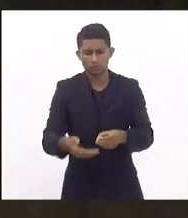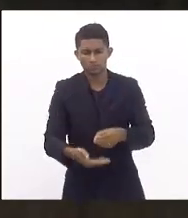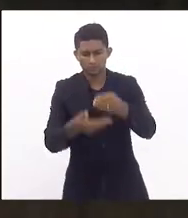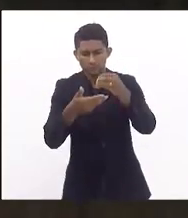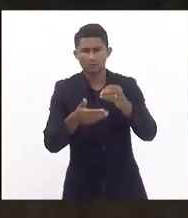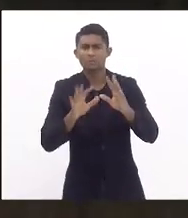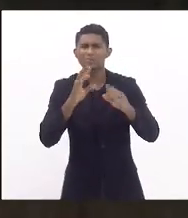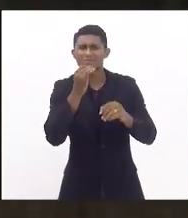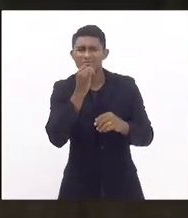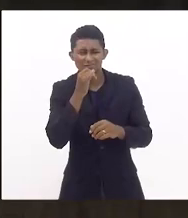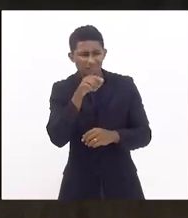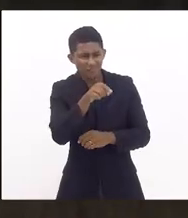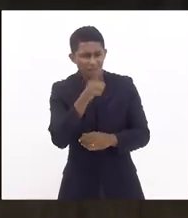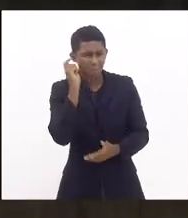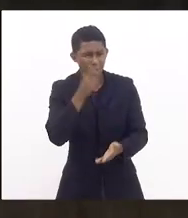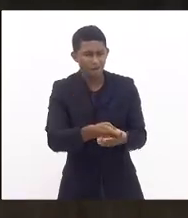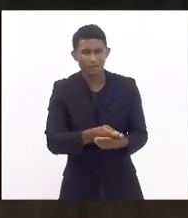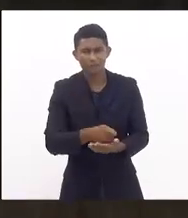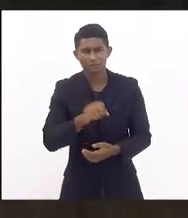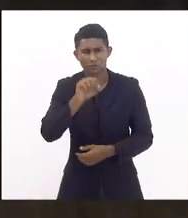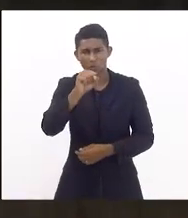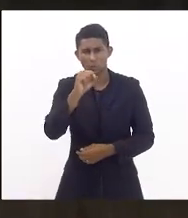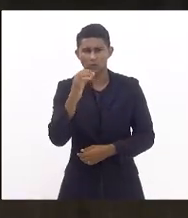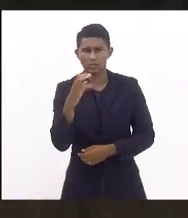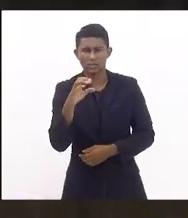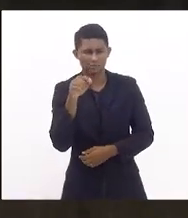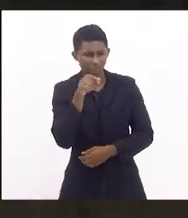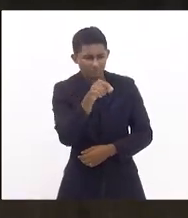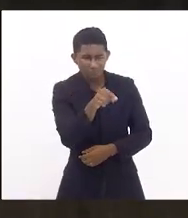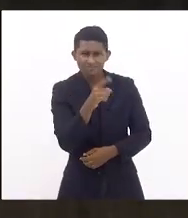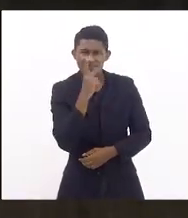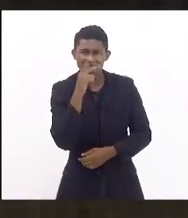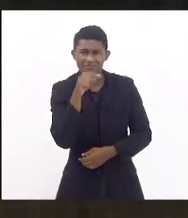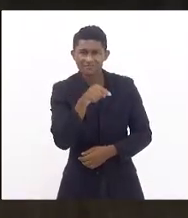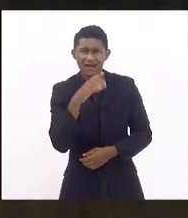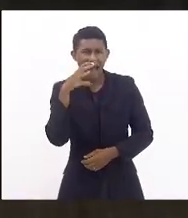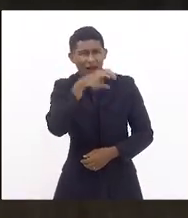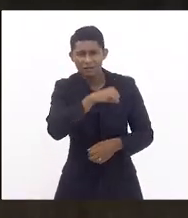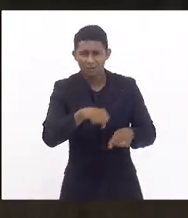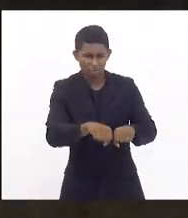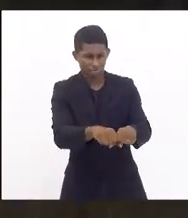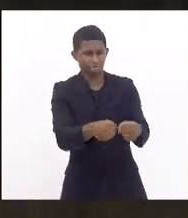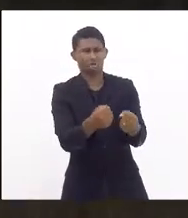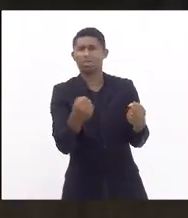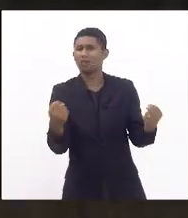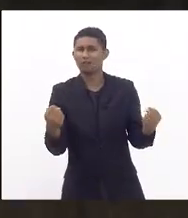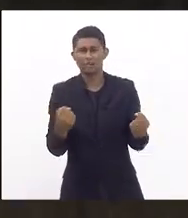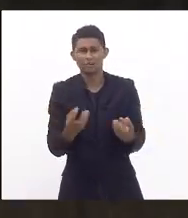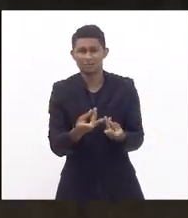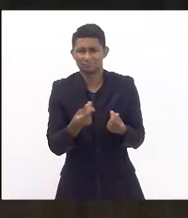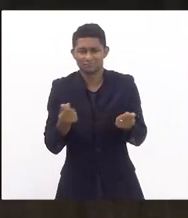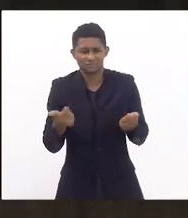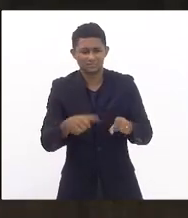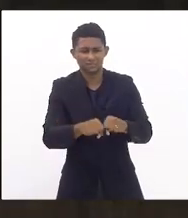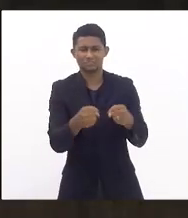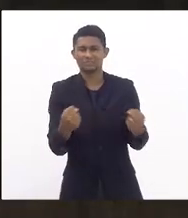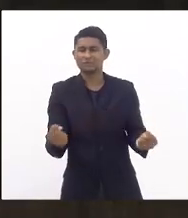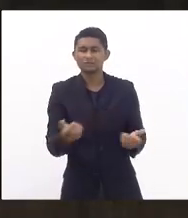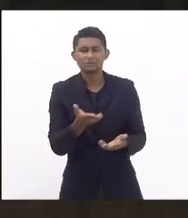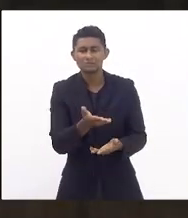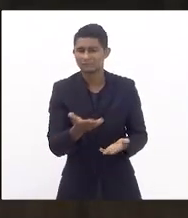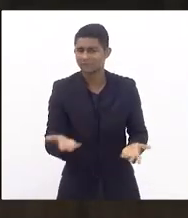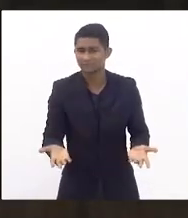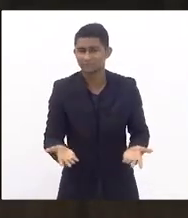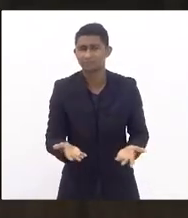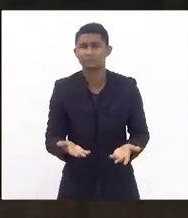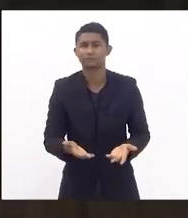a pagar 8 centavos por isso aqui que não serve para nada. Para nada. Então, presidente, eu